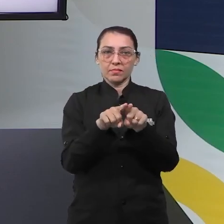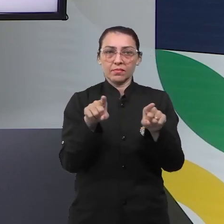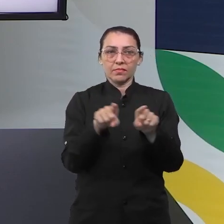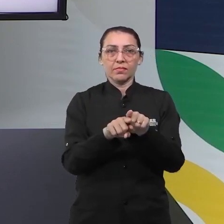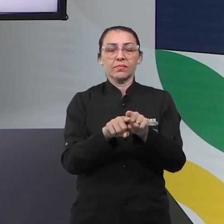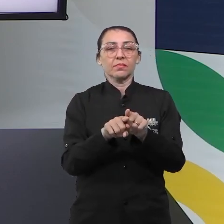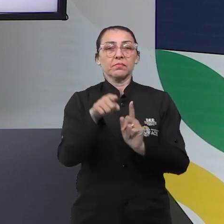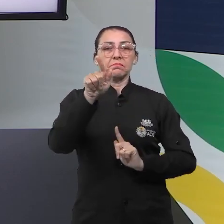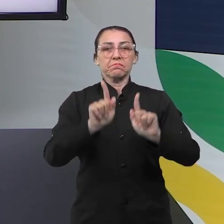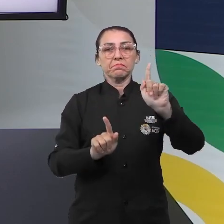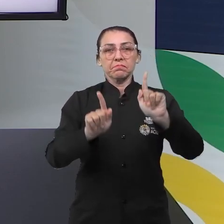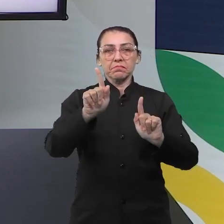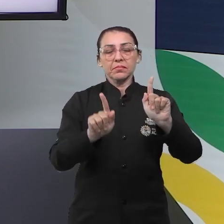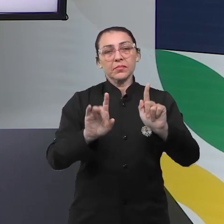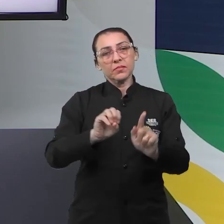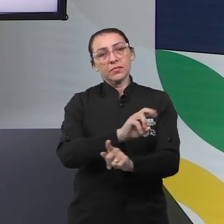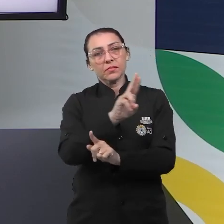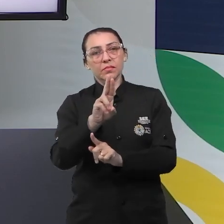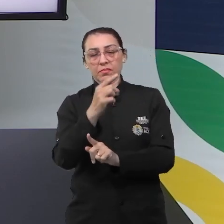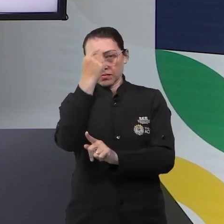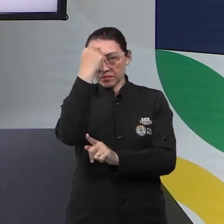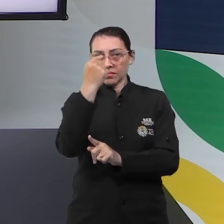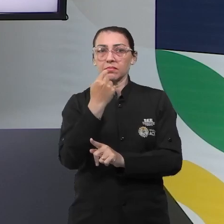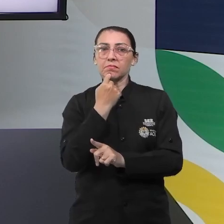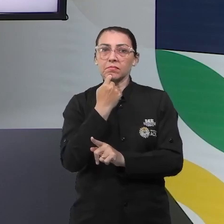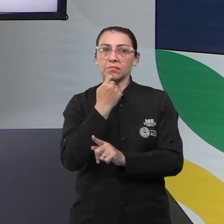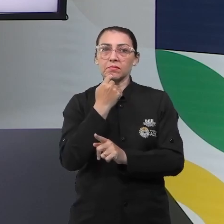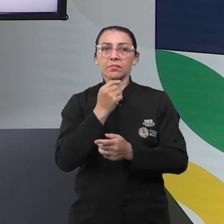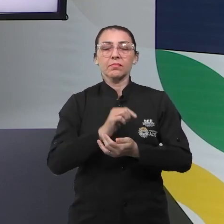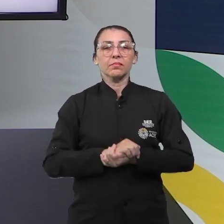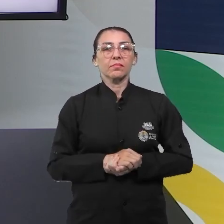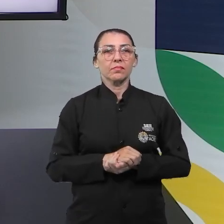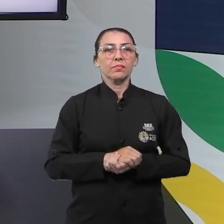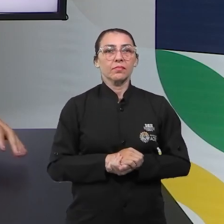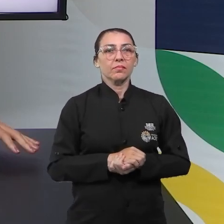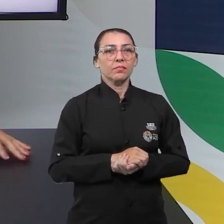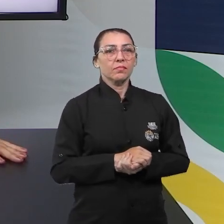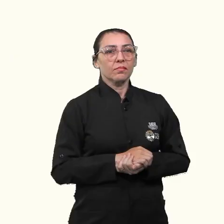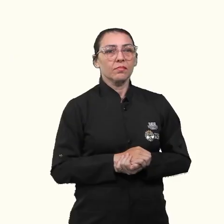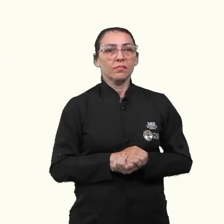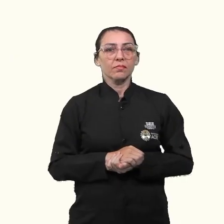de gestos ou imagens.